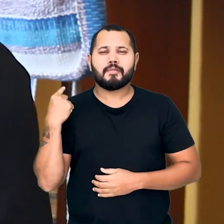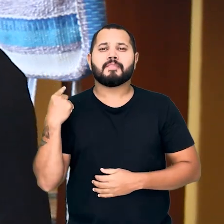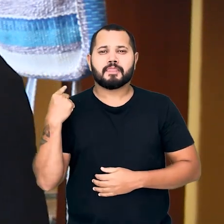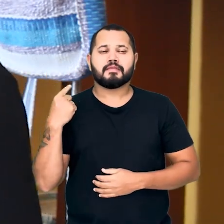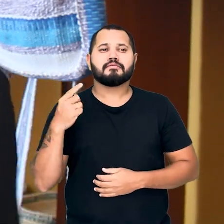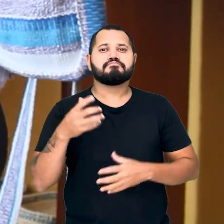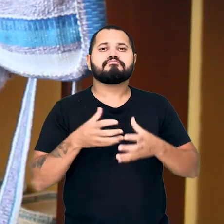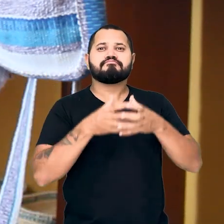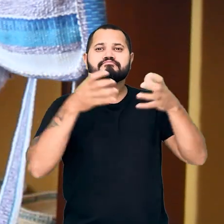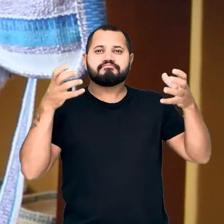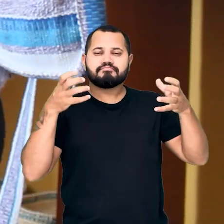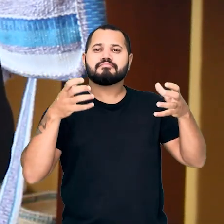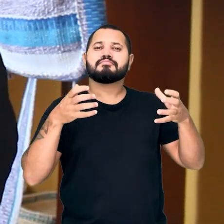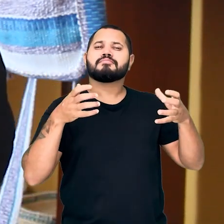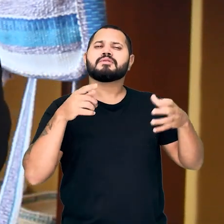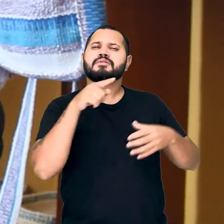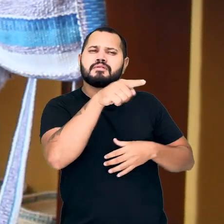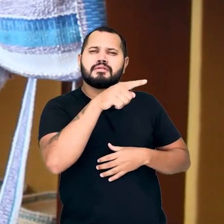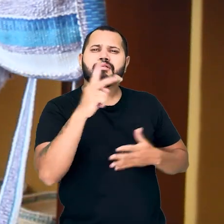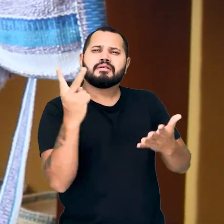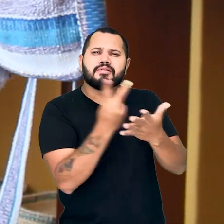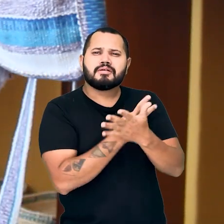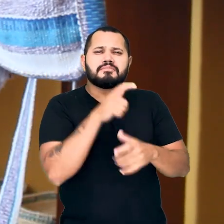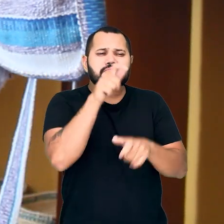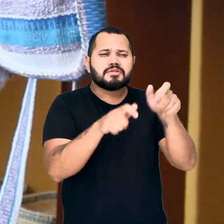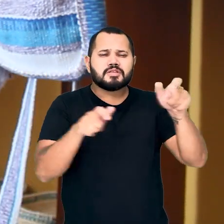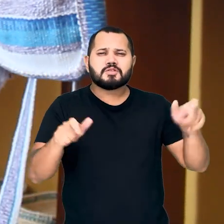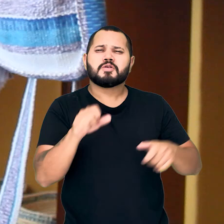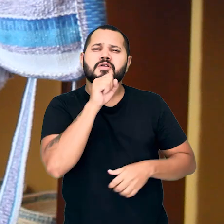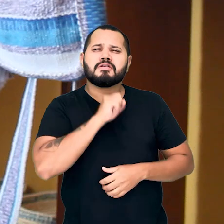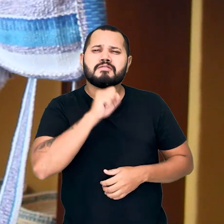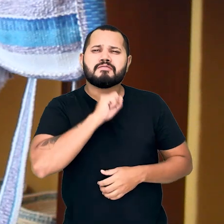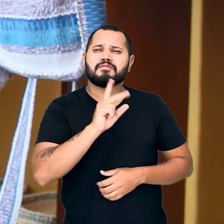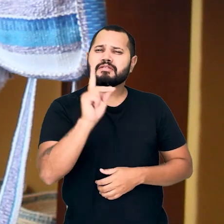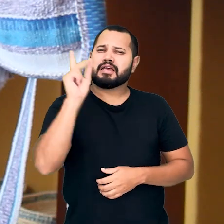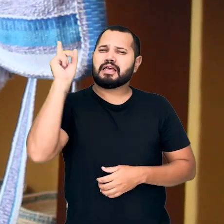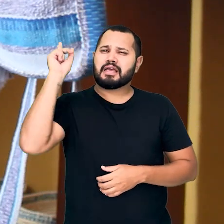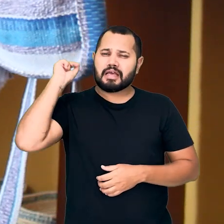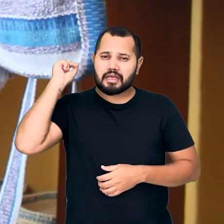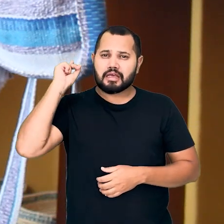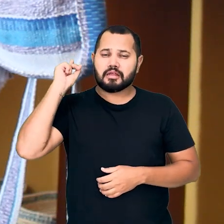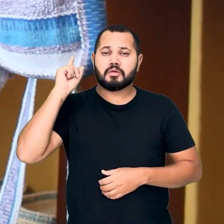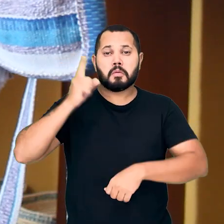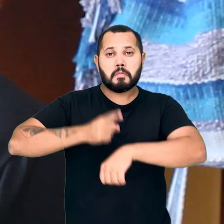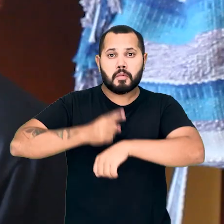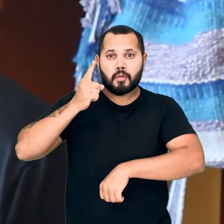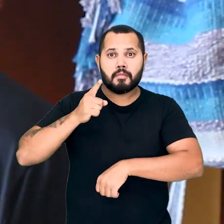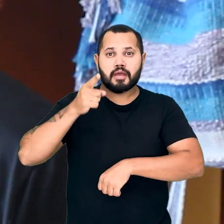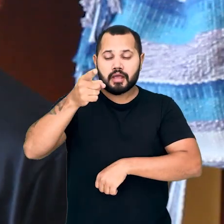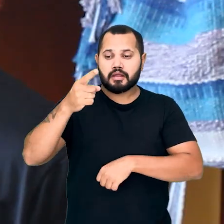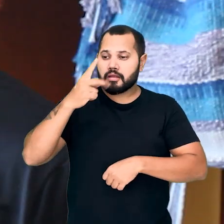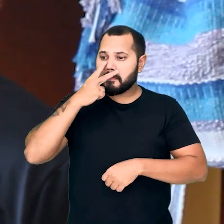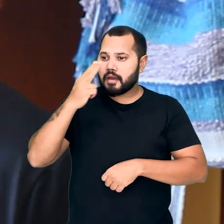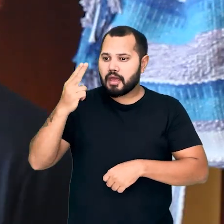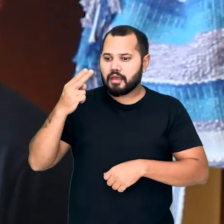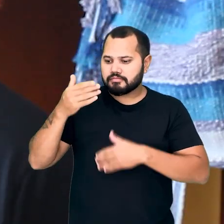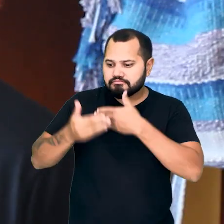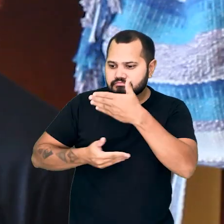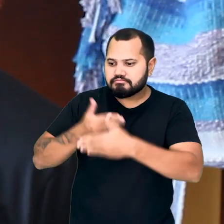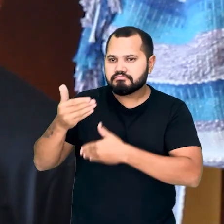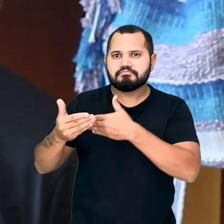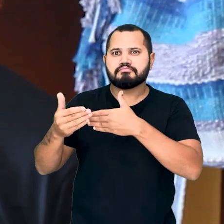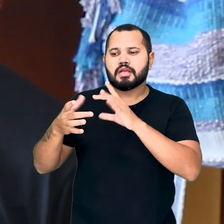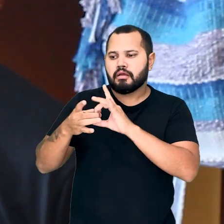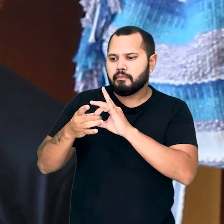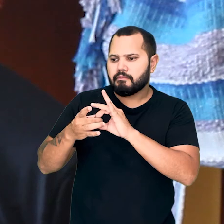Os laboratórios vivos, que é grande, que está lá no cantinho, que são os velhos, esquecidos. Quando você distancia